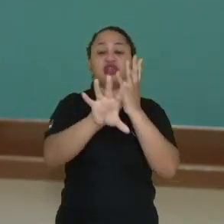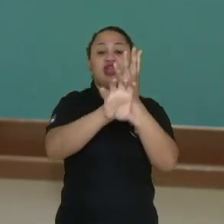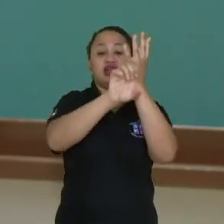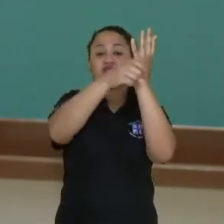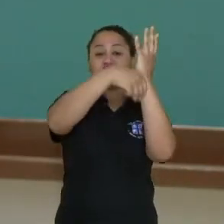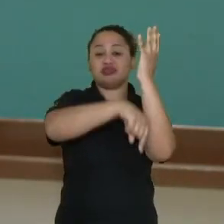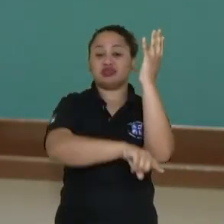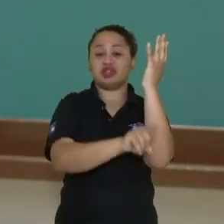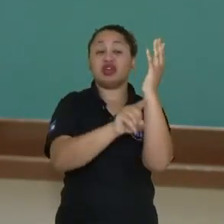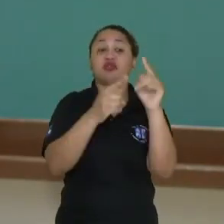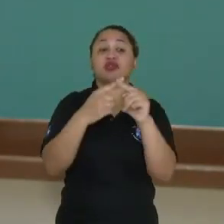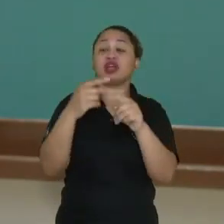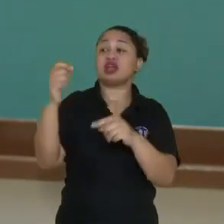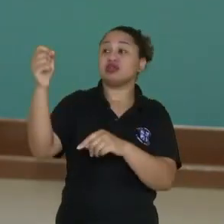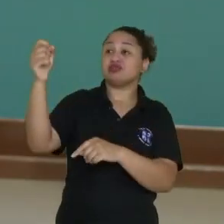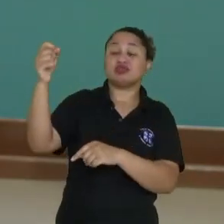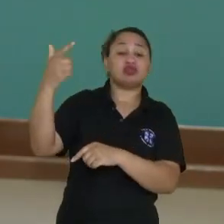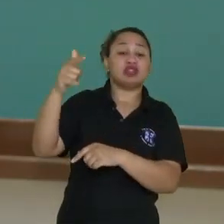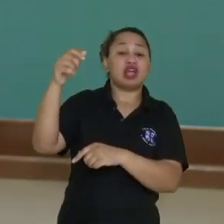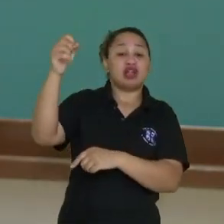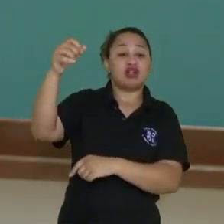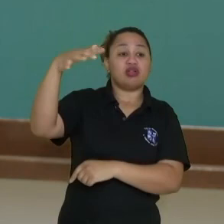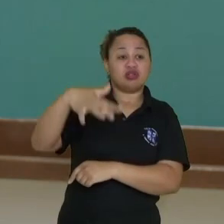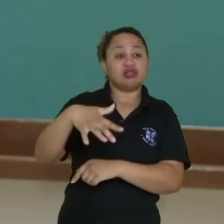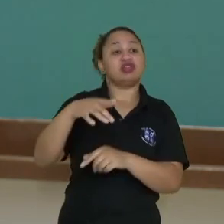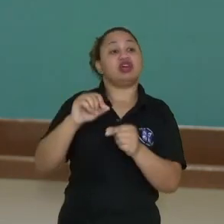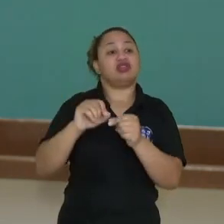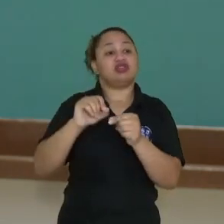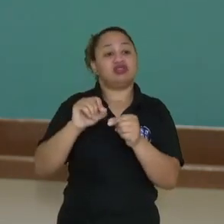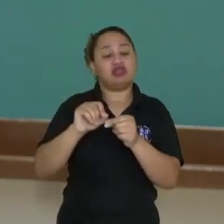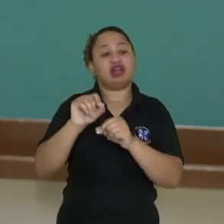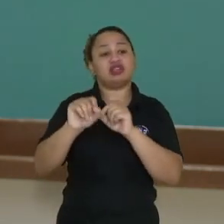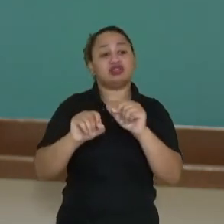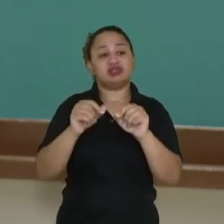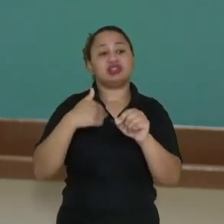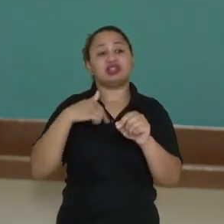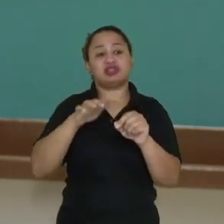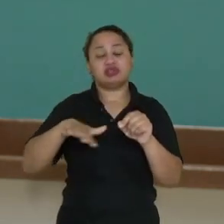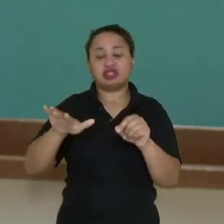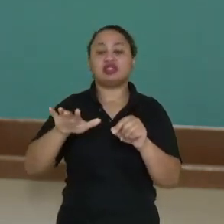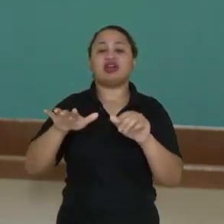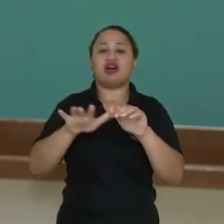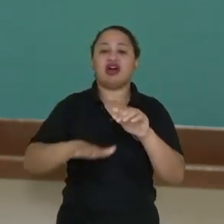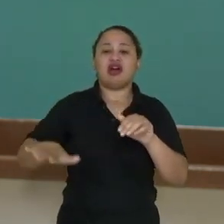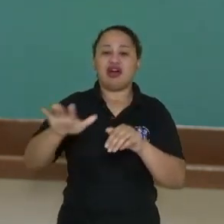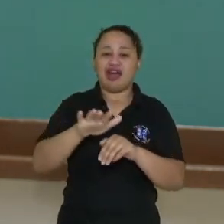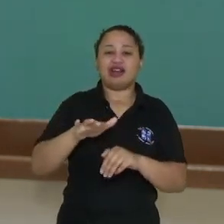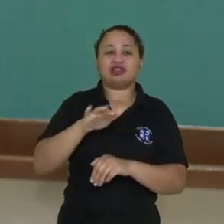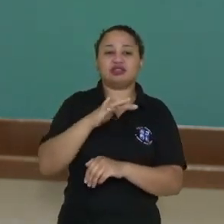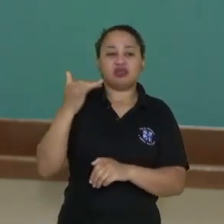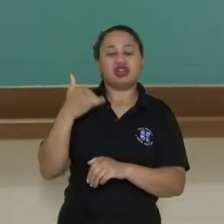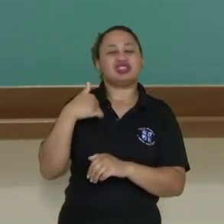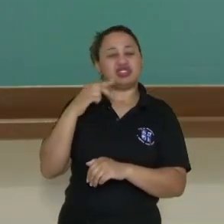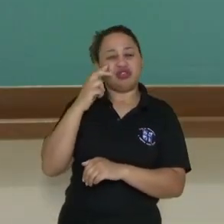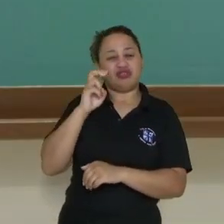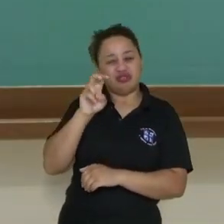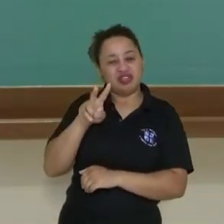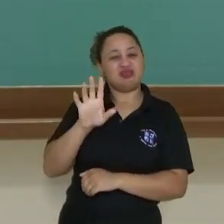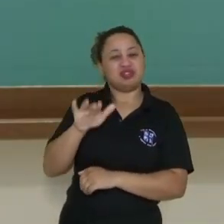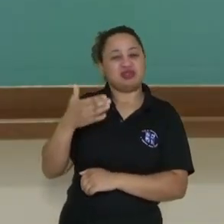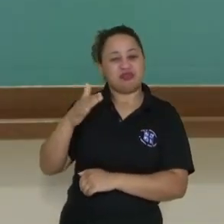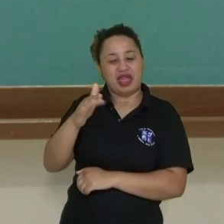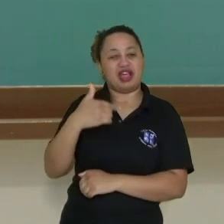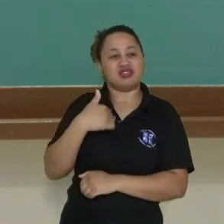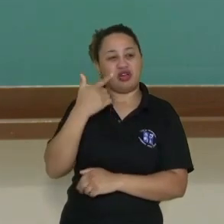luz, né? Isso pode gerar as chamadas zonas mortas. E aparecem essas cenas aqui, a gente já viu essas cenas em algumas situações,